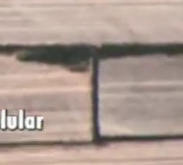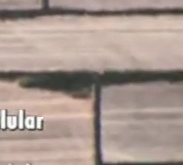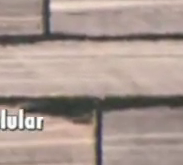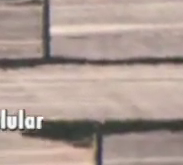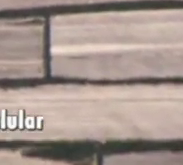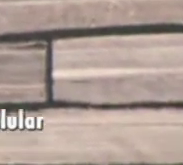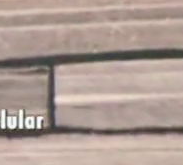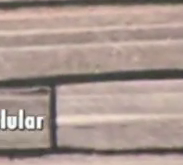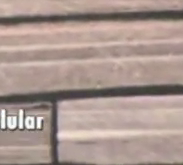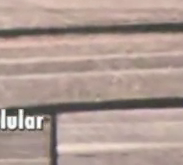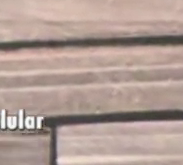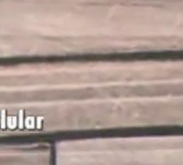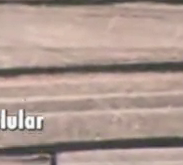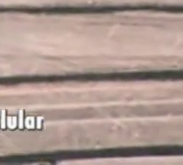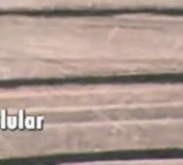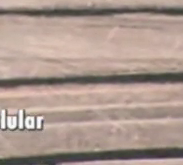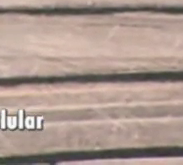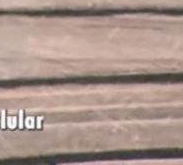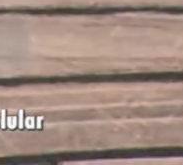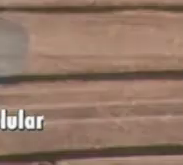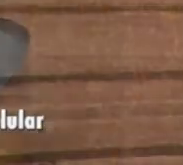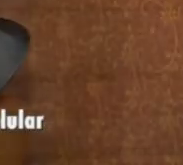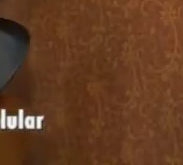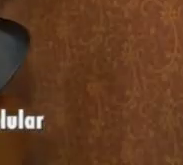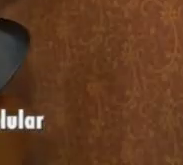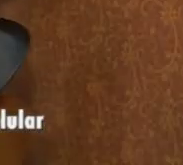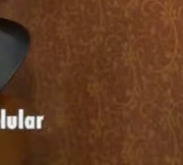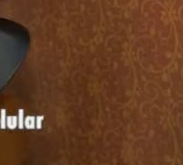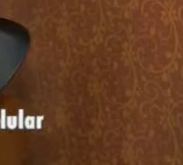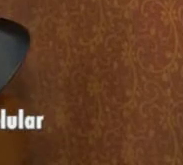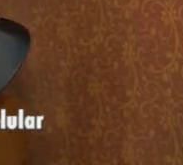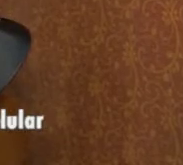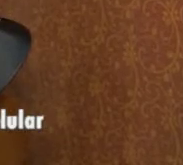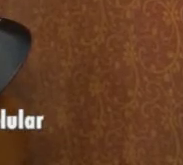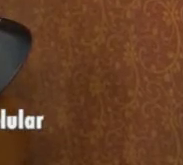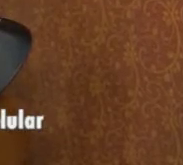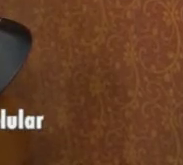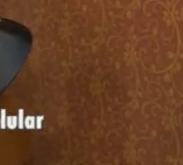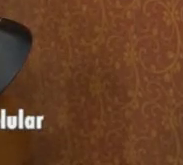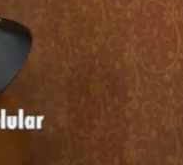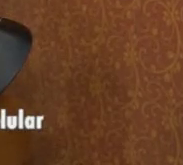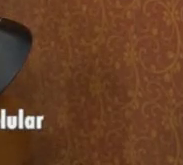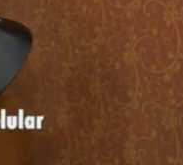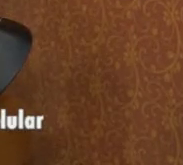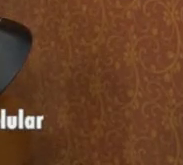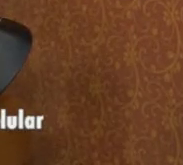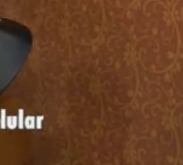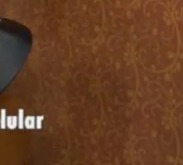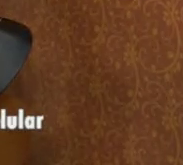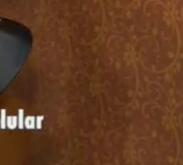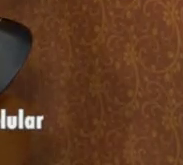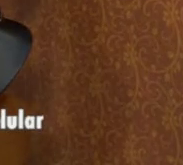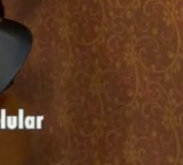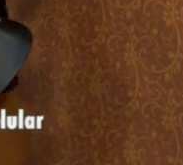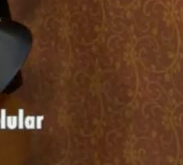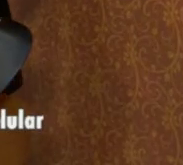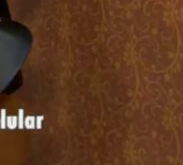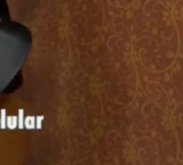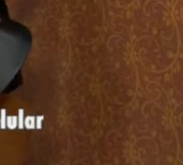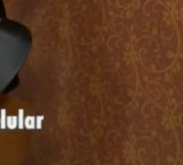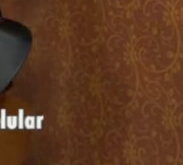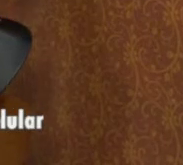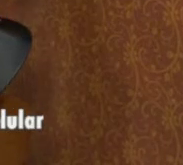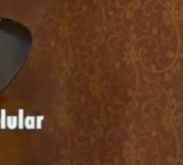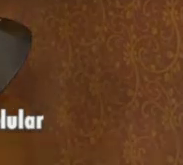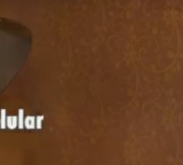também abençoando o seu lar. Agora, como eu disse, nós estamos resgatando o sentido e a beleza da nossa fé cristã católica ao colocarmos